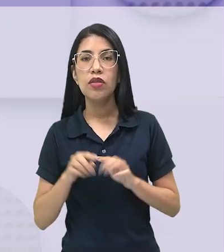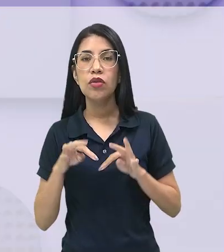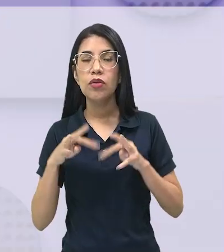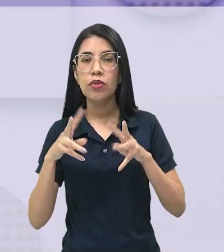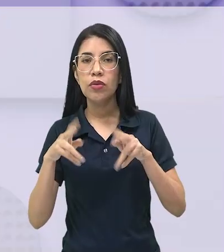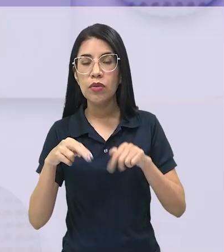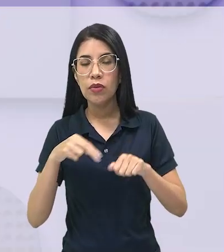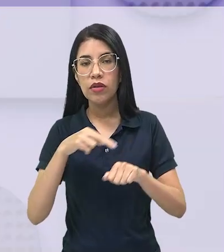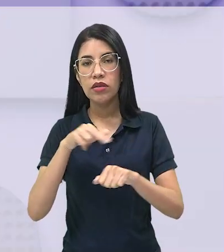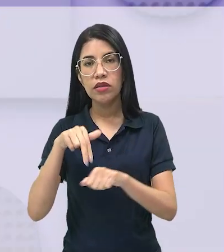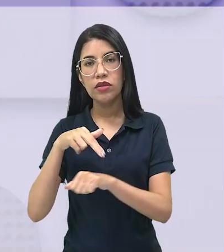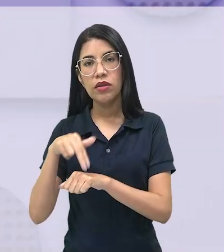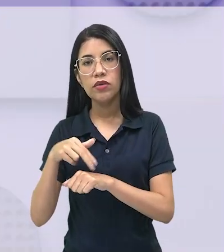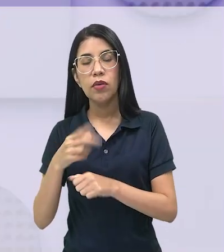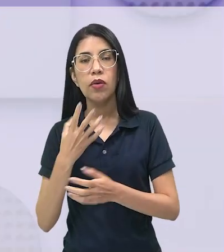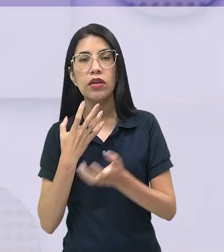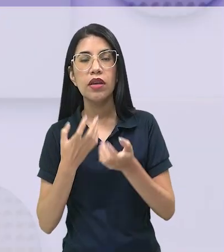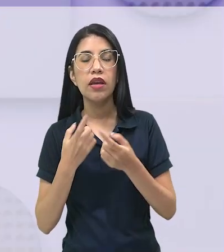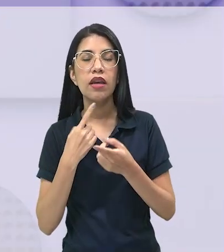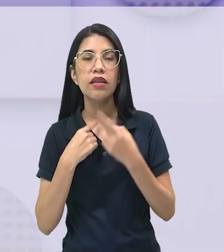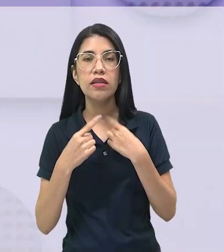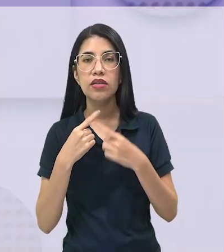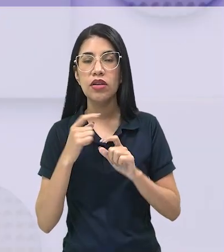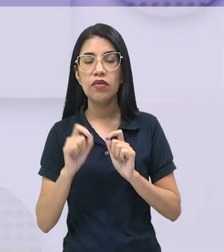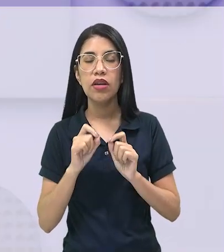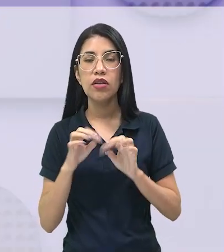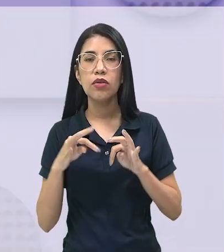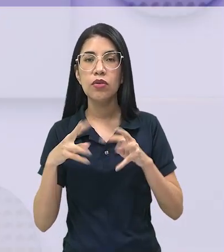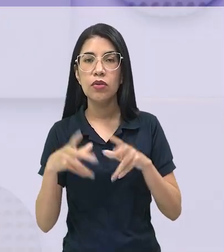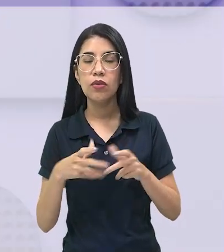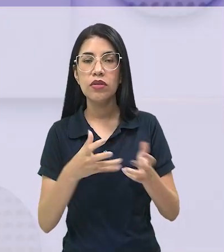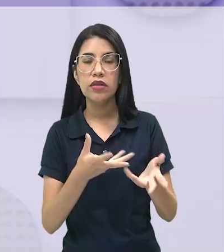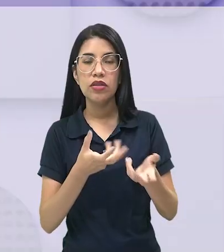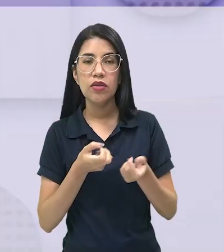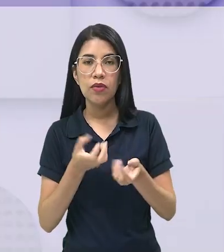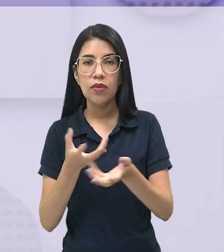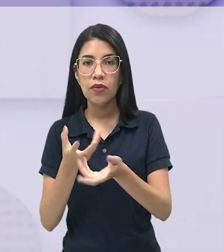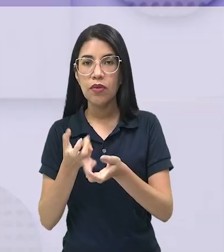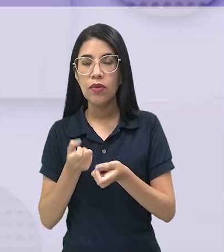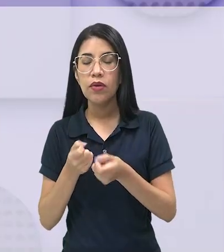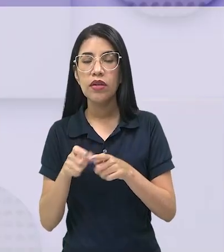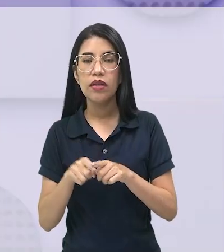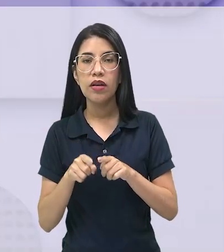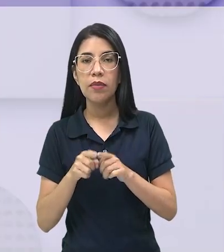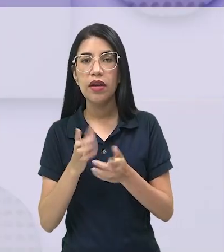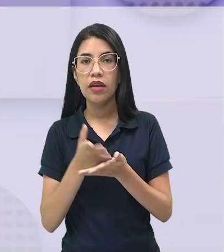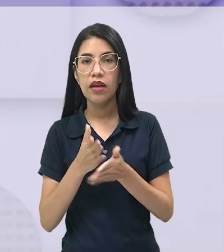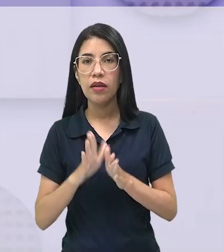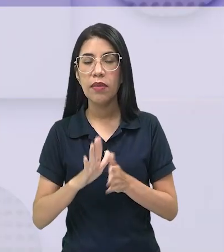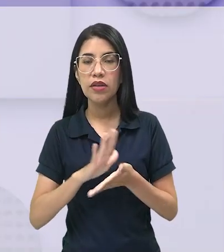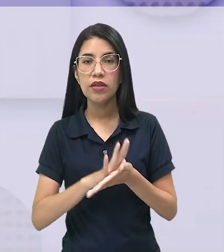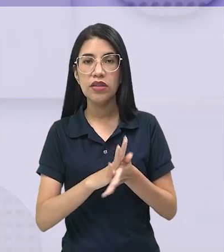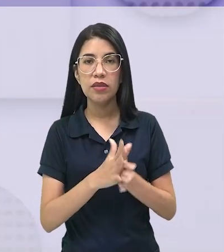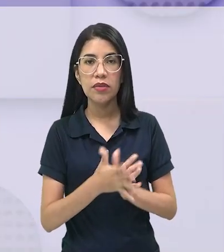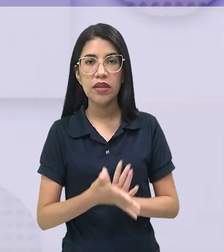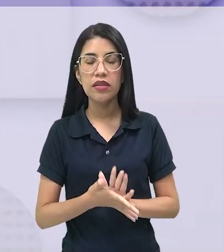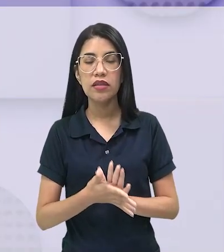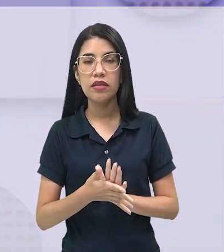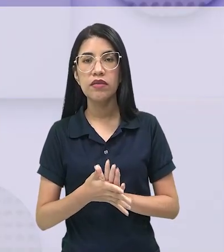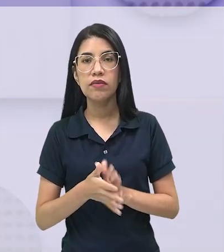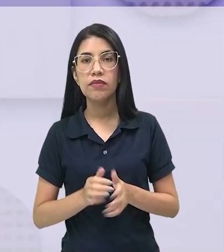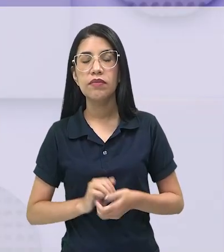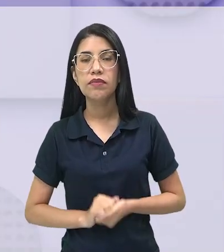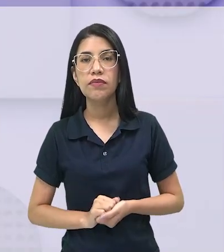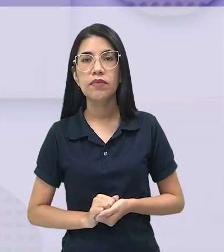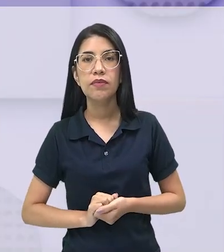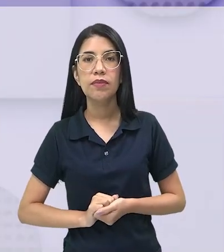nações da humanidade para que toda a humanidade fosse acolhida e não fosse discriminada por nenhum tipo de acepção,